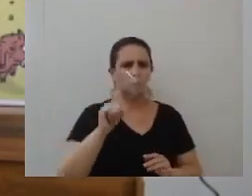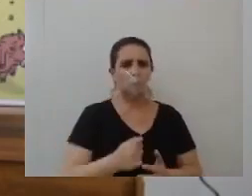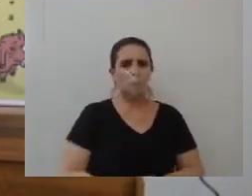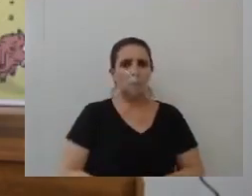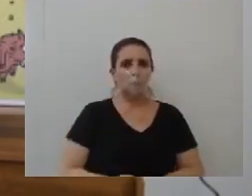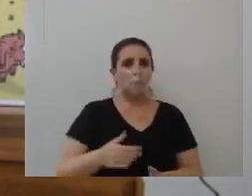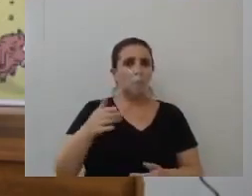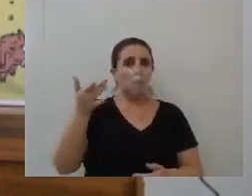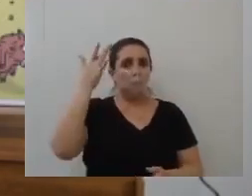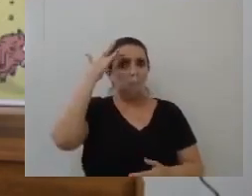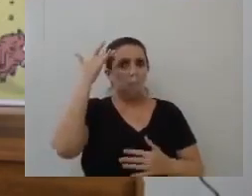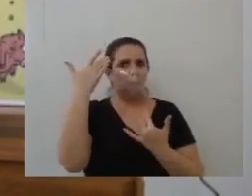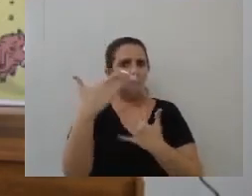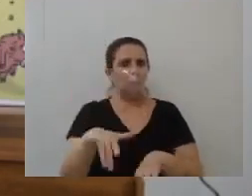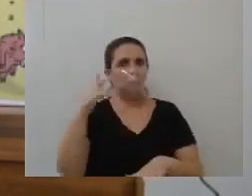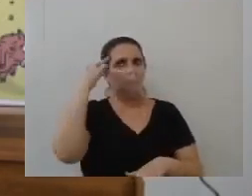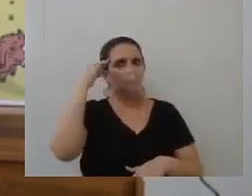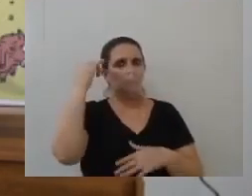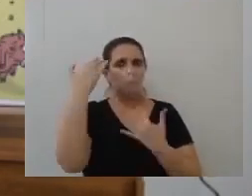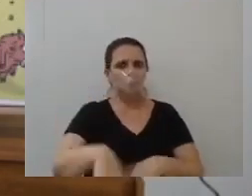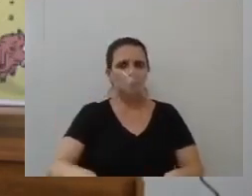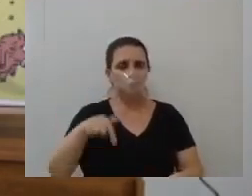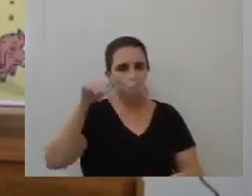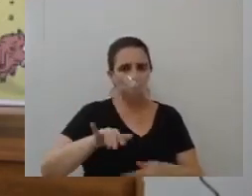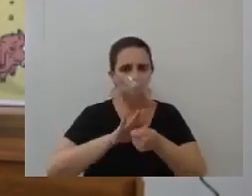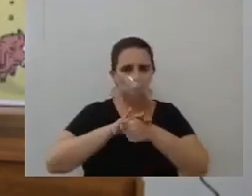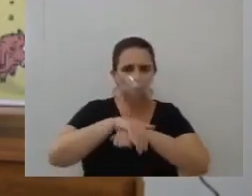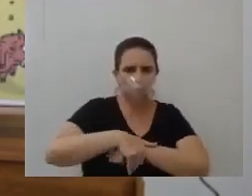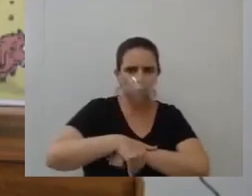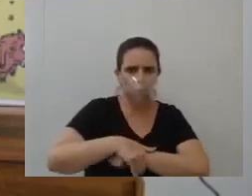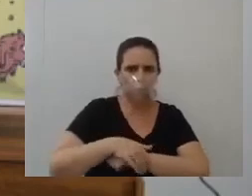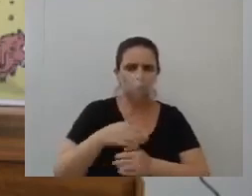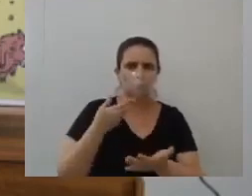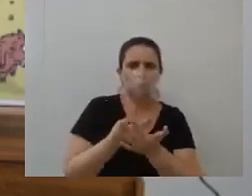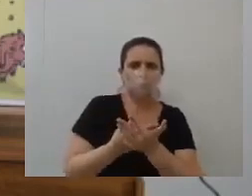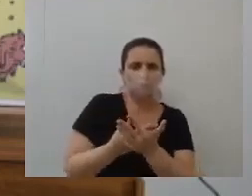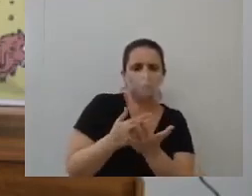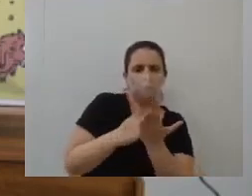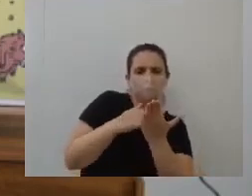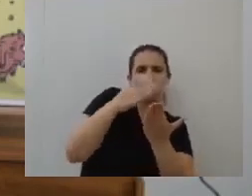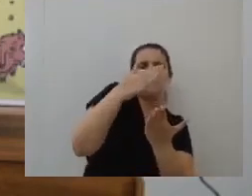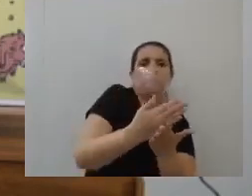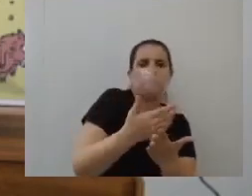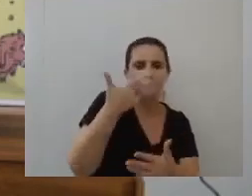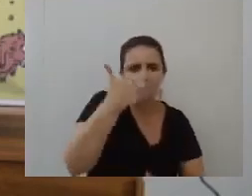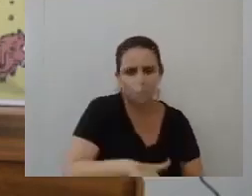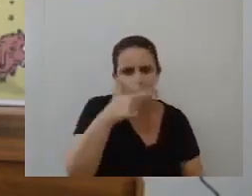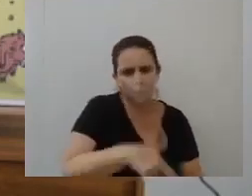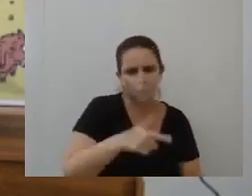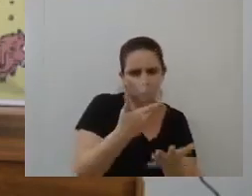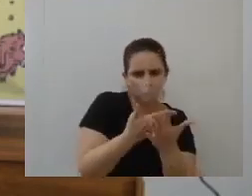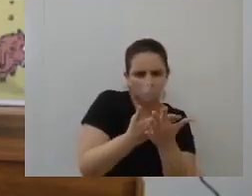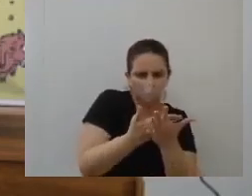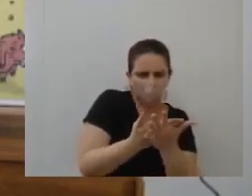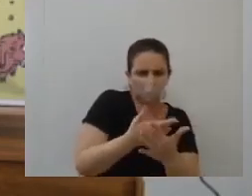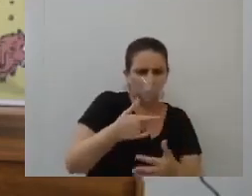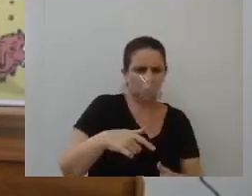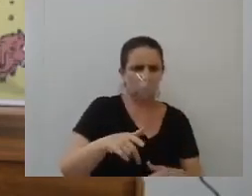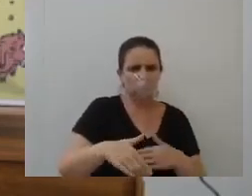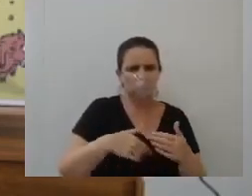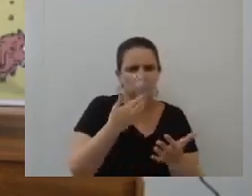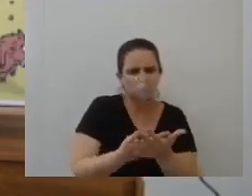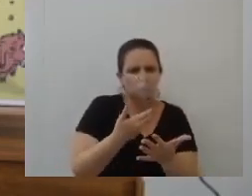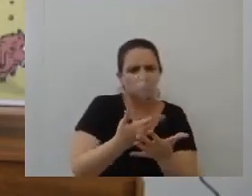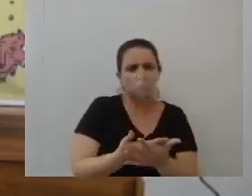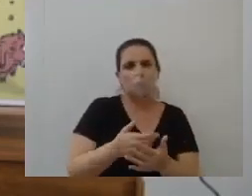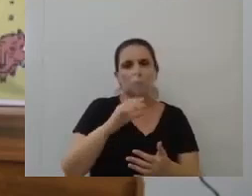a prova é amanhã. Hoje à noite eu vou dar uma carga. Não exagero? Não um estudo maior? Você não vai caprichar no estudo? Pronto.